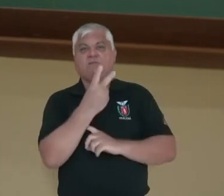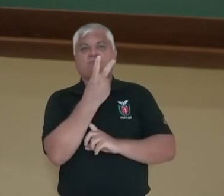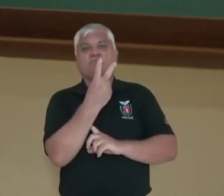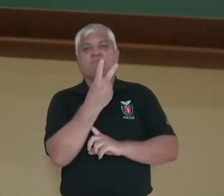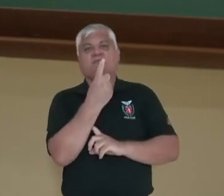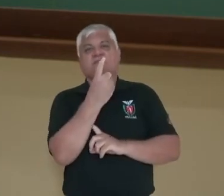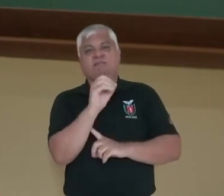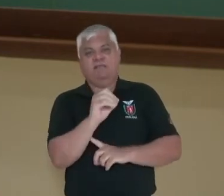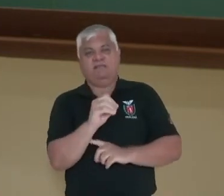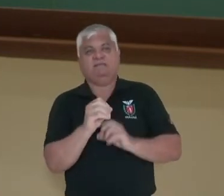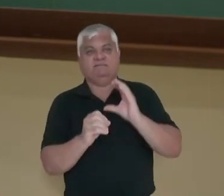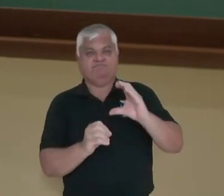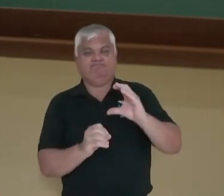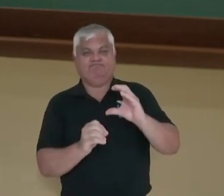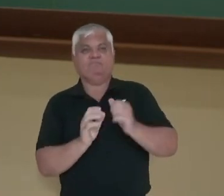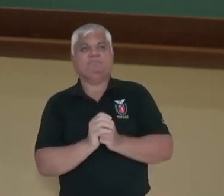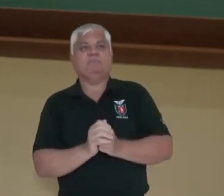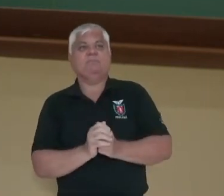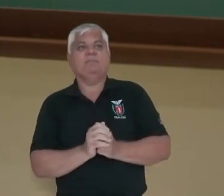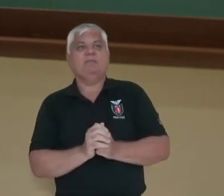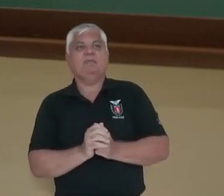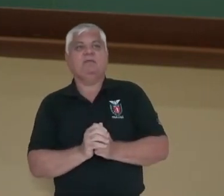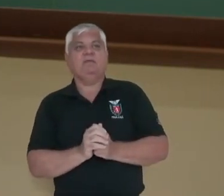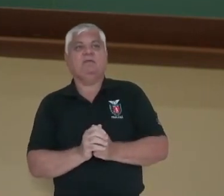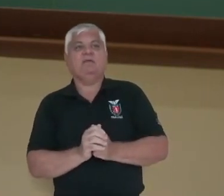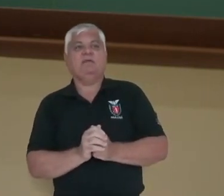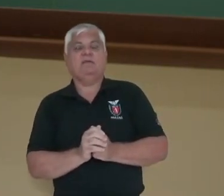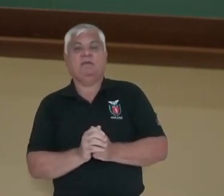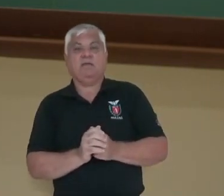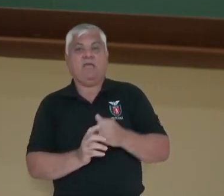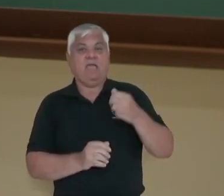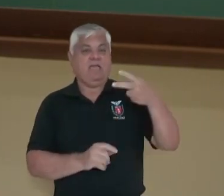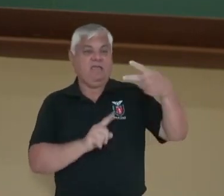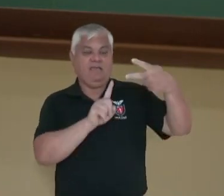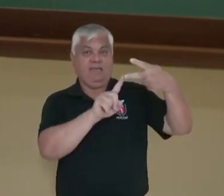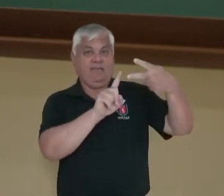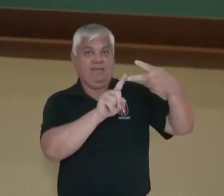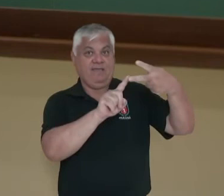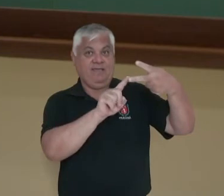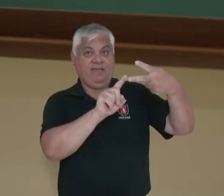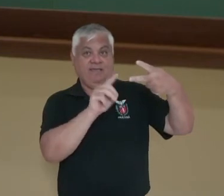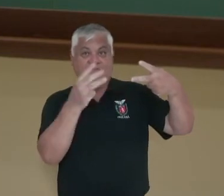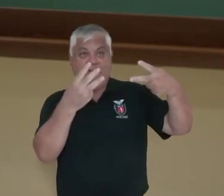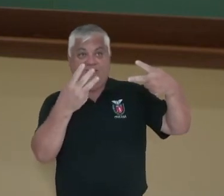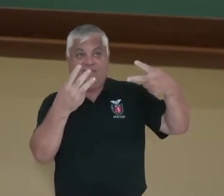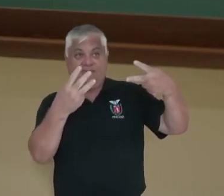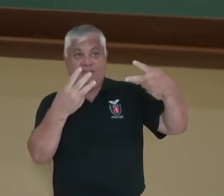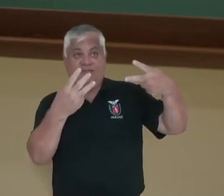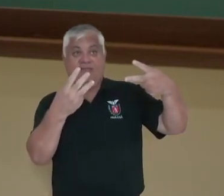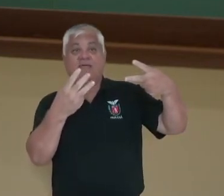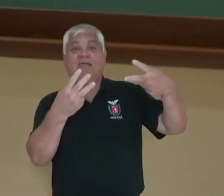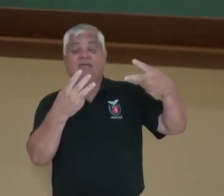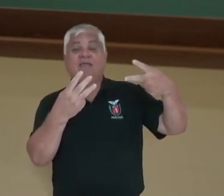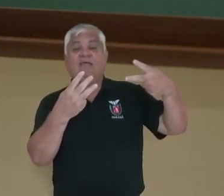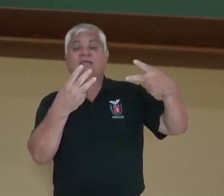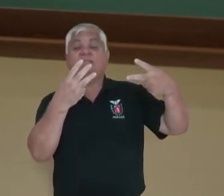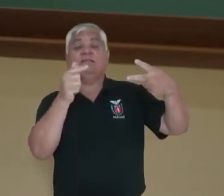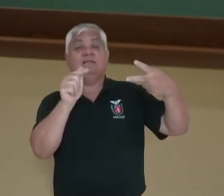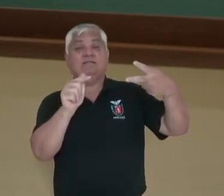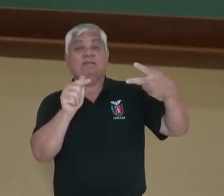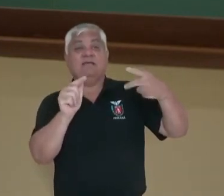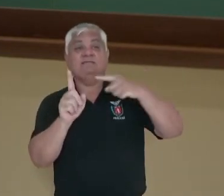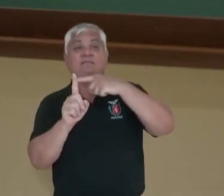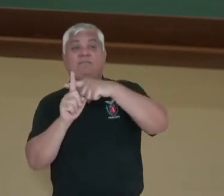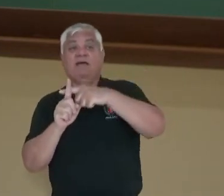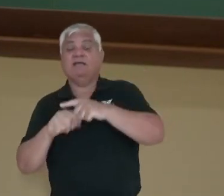210. Vamos pegar esse elemento aqui, ó, que é o elemento A23. O A23, 37,